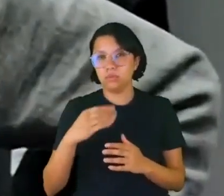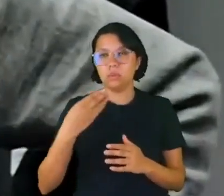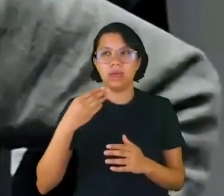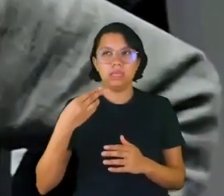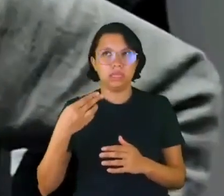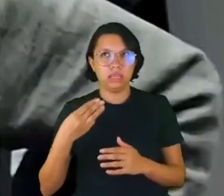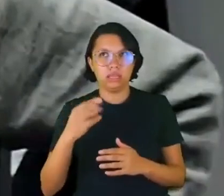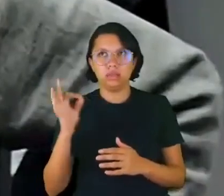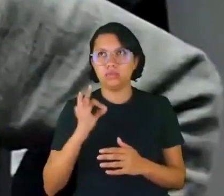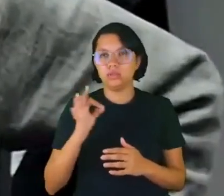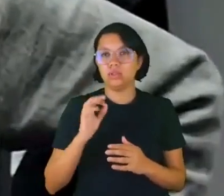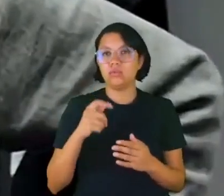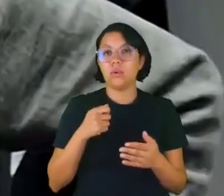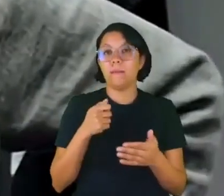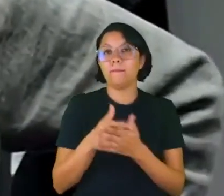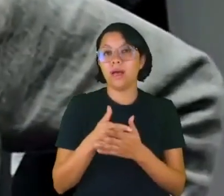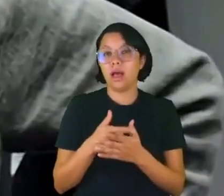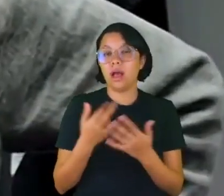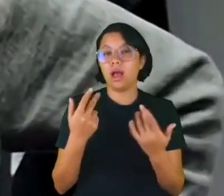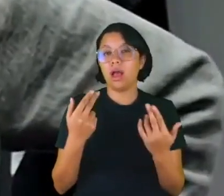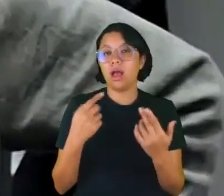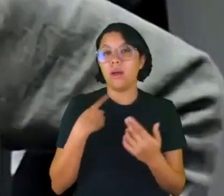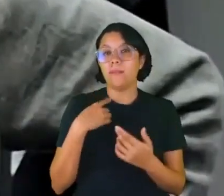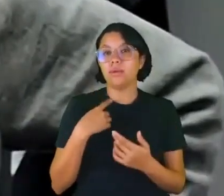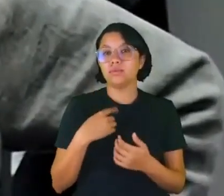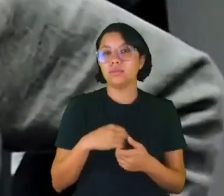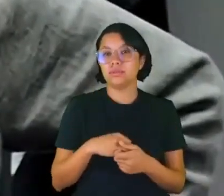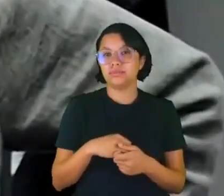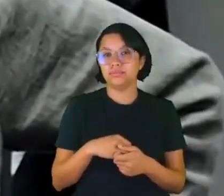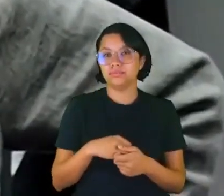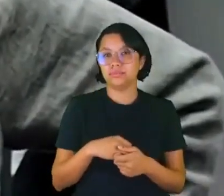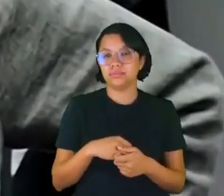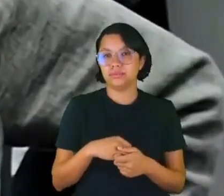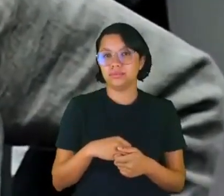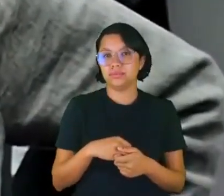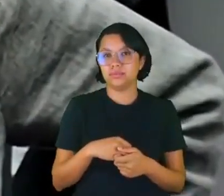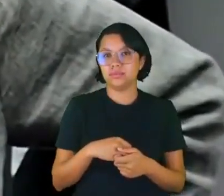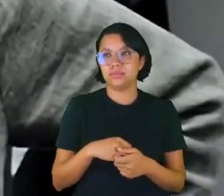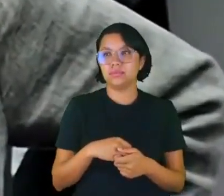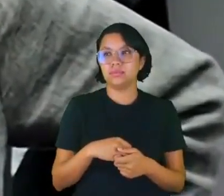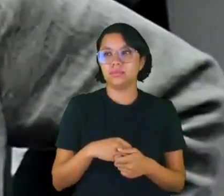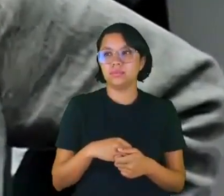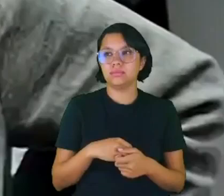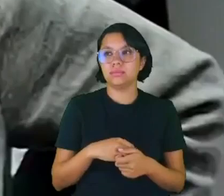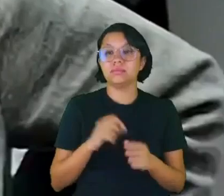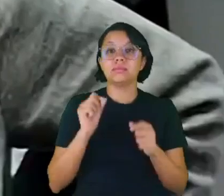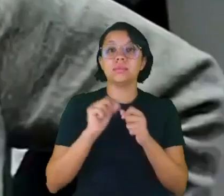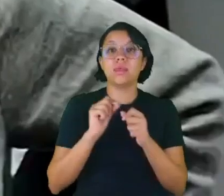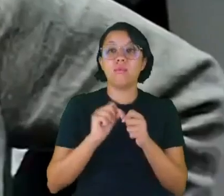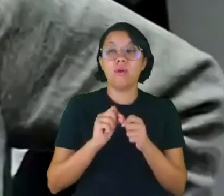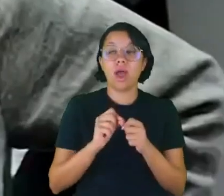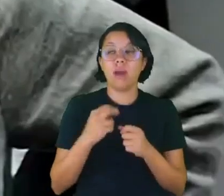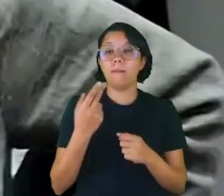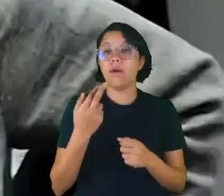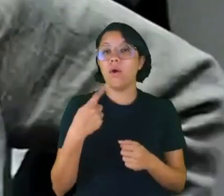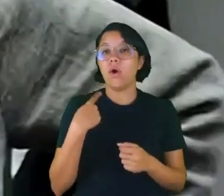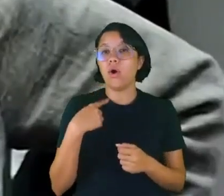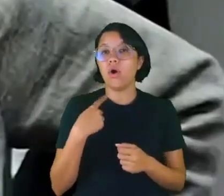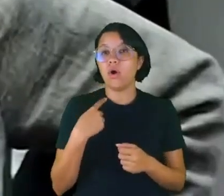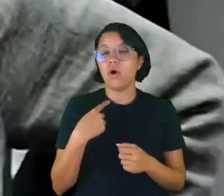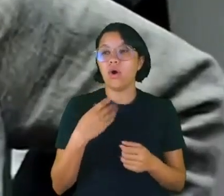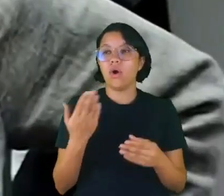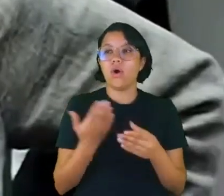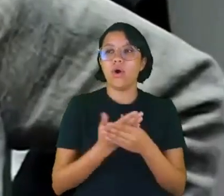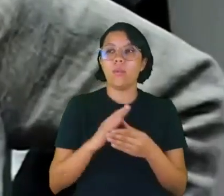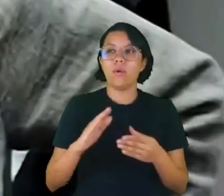43%, foram patrocinadas pelo mesmo advogado. Em um universo de 300 processos tomados como